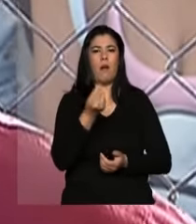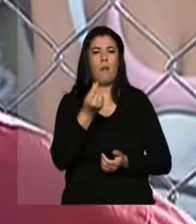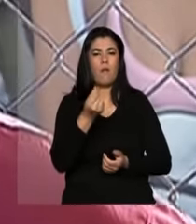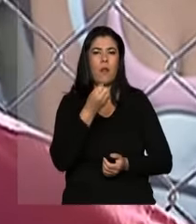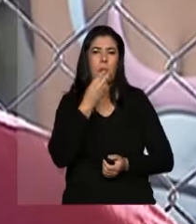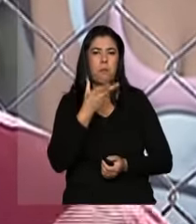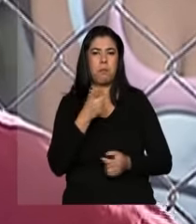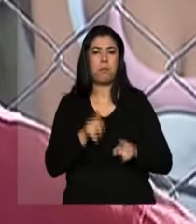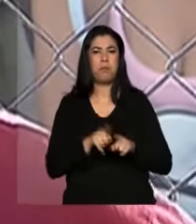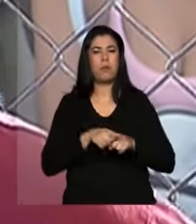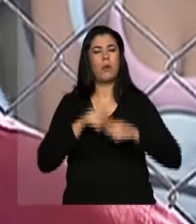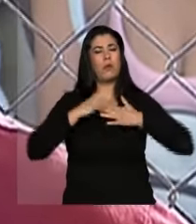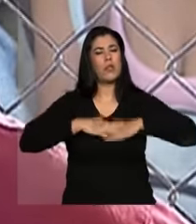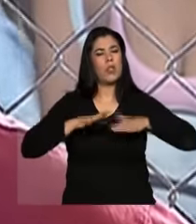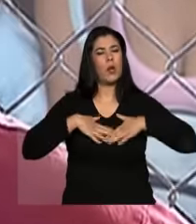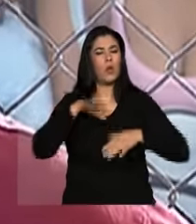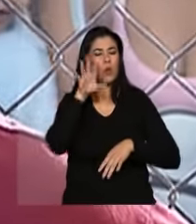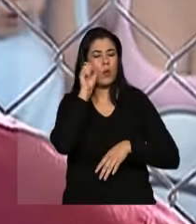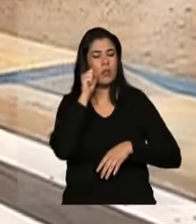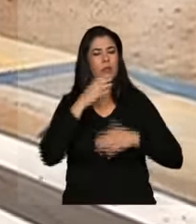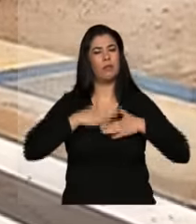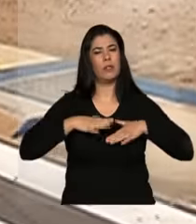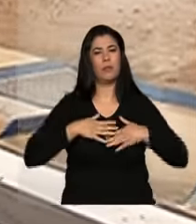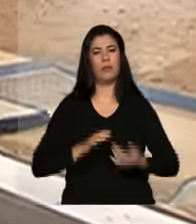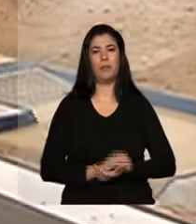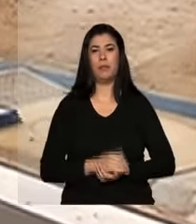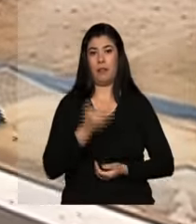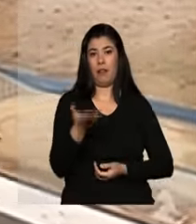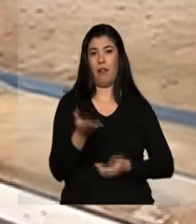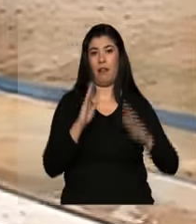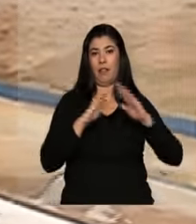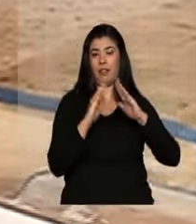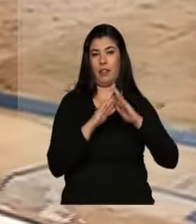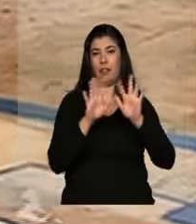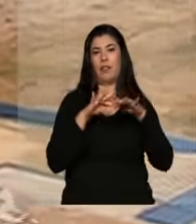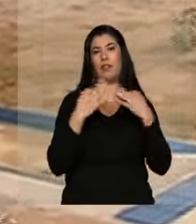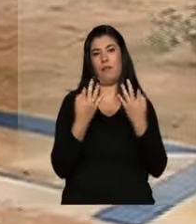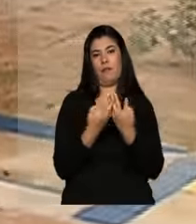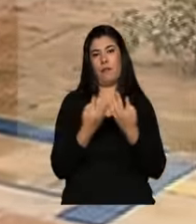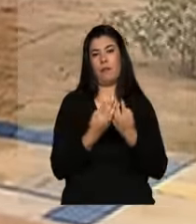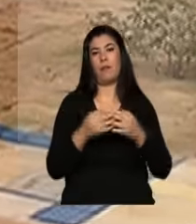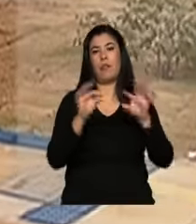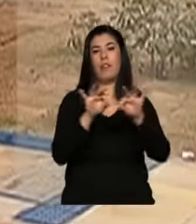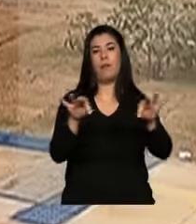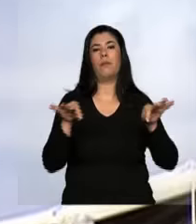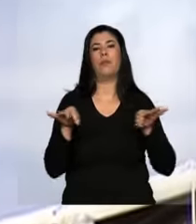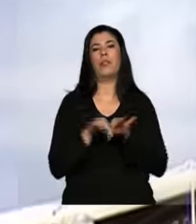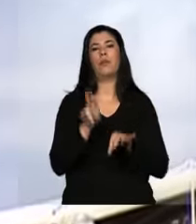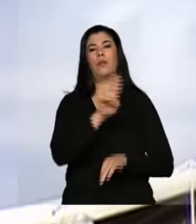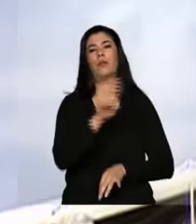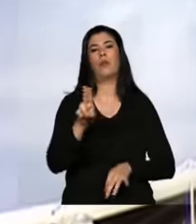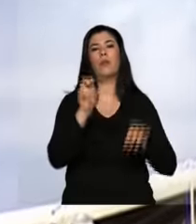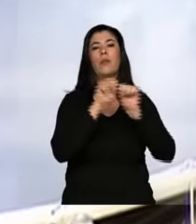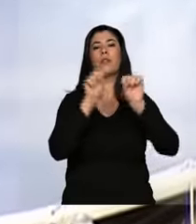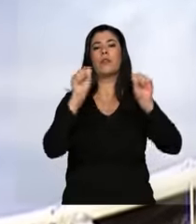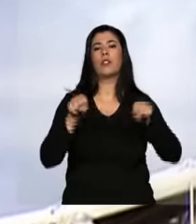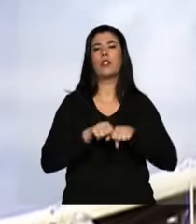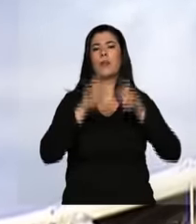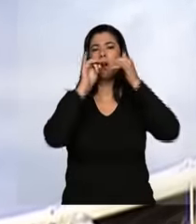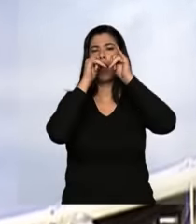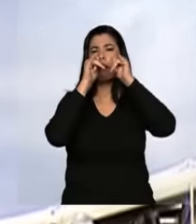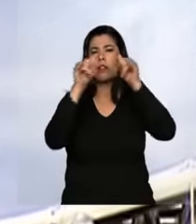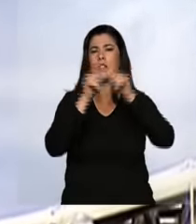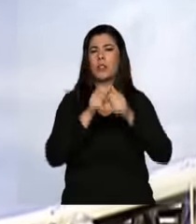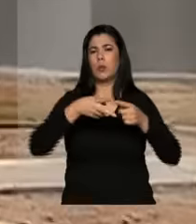dorme mais tranquila, a pessoa bota a cabeça no travesseiro mais tranquila. A casa que a família da Silvana vai morar fica nesse residencial. O sistema elétrico recebe